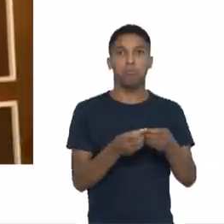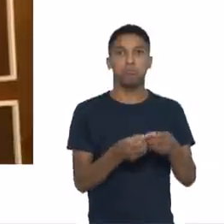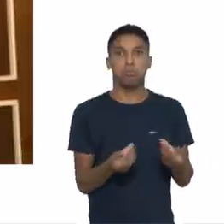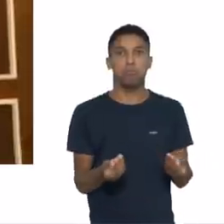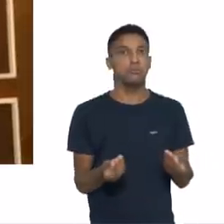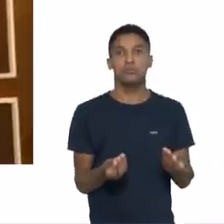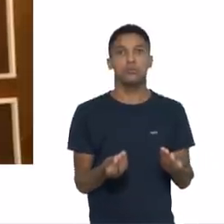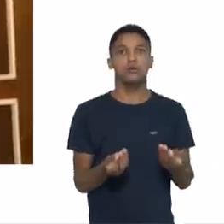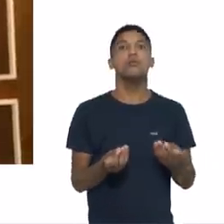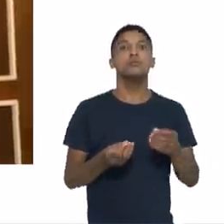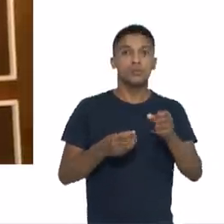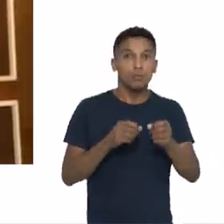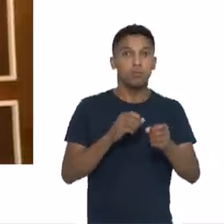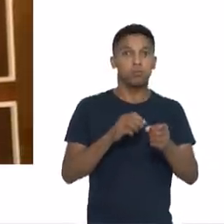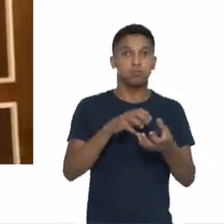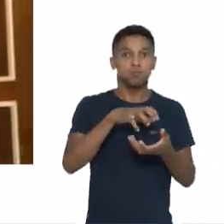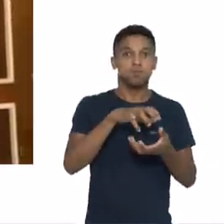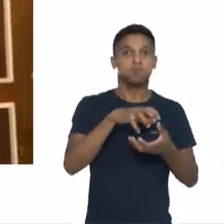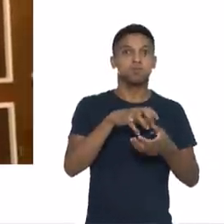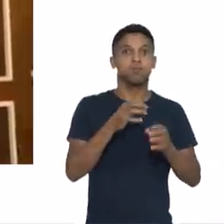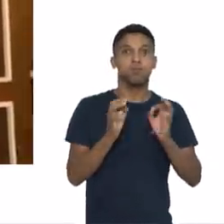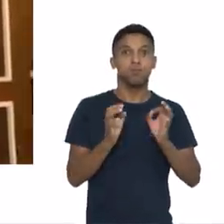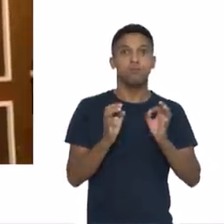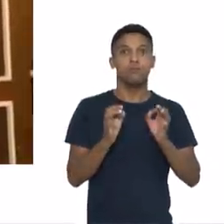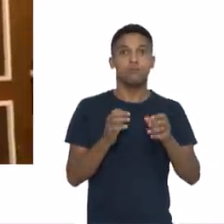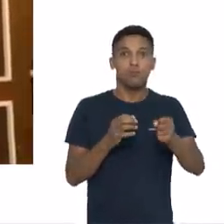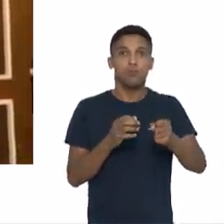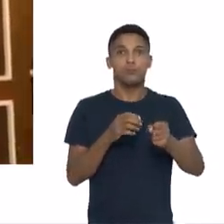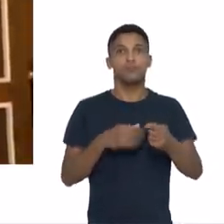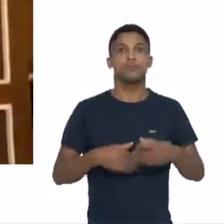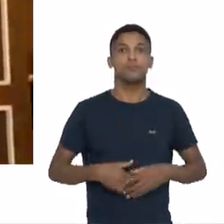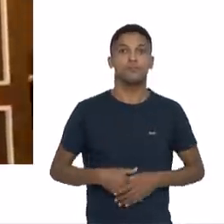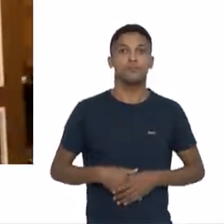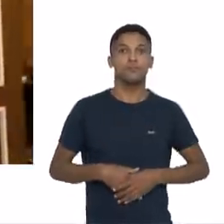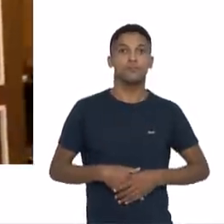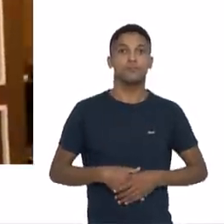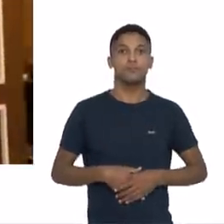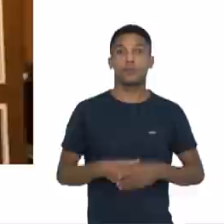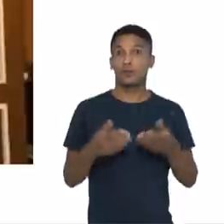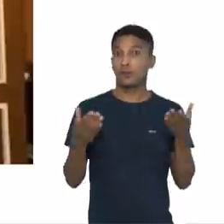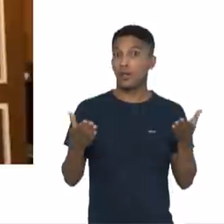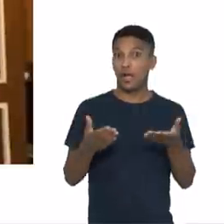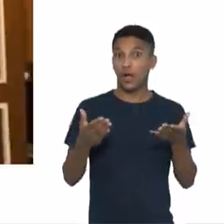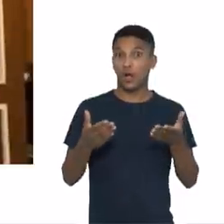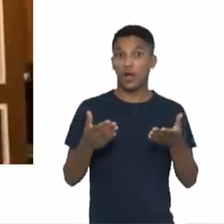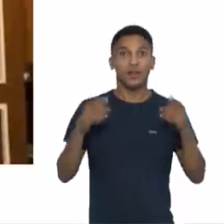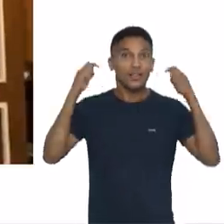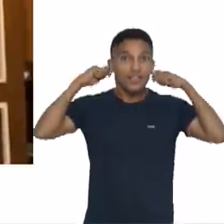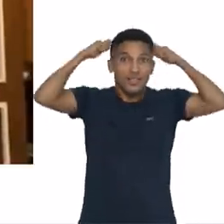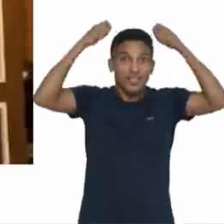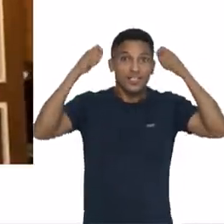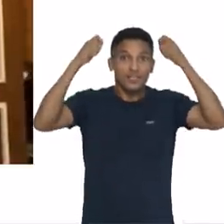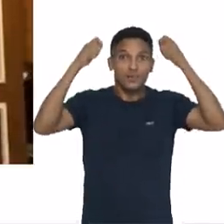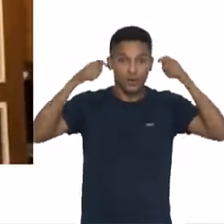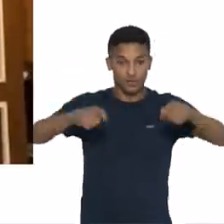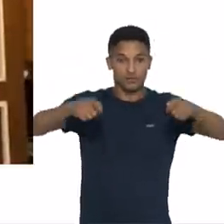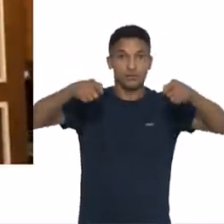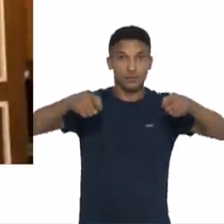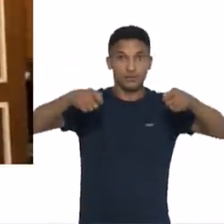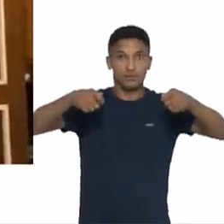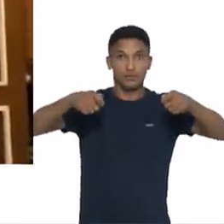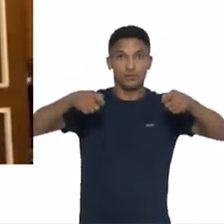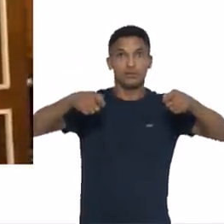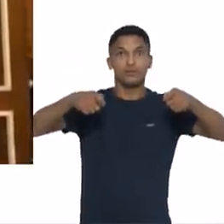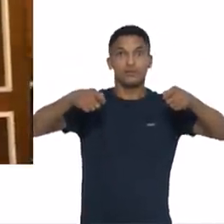Ok, tá bom? Certo? Aí agora, nós vamos pegar a nossa touquinha, tá?